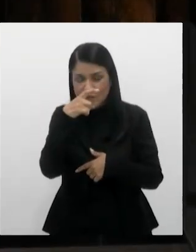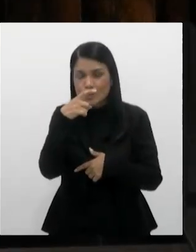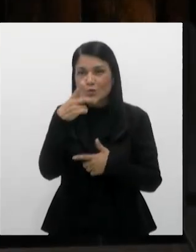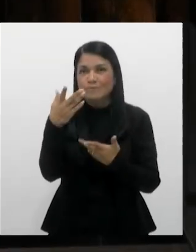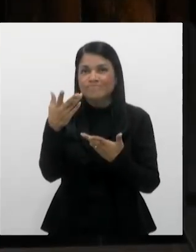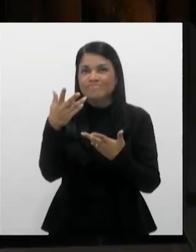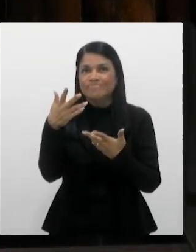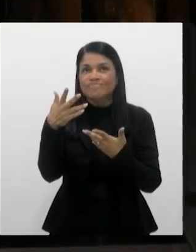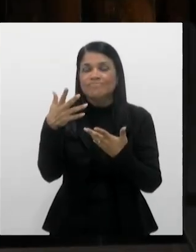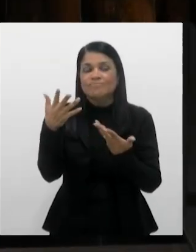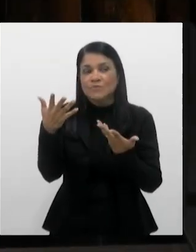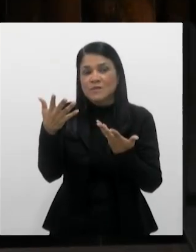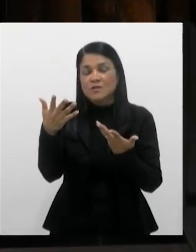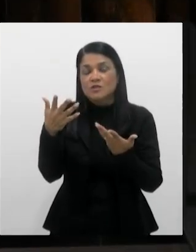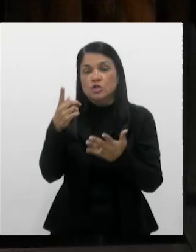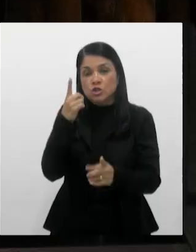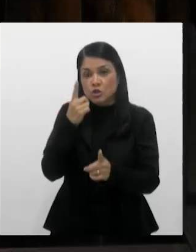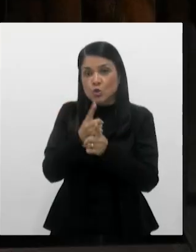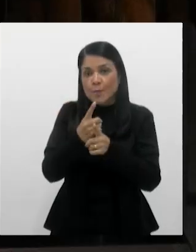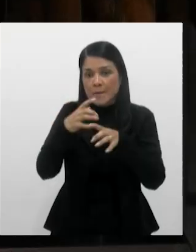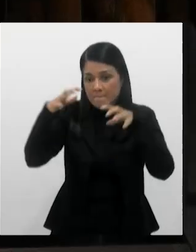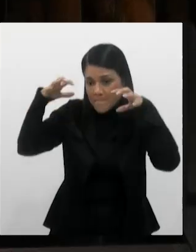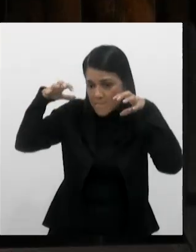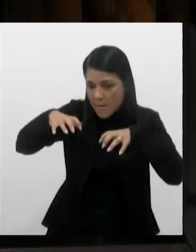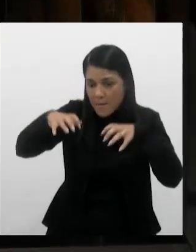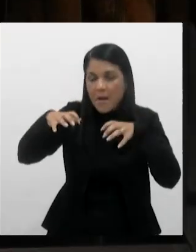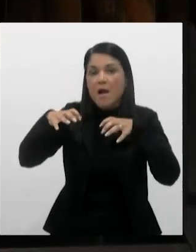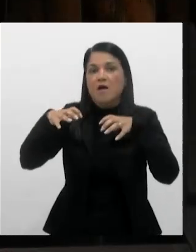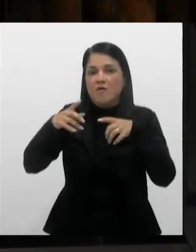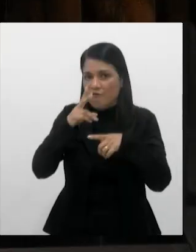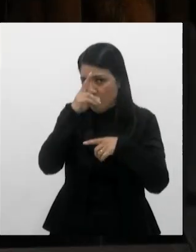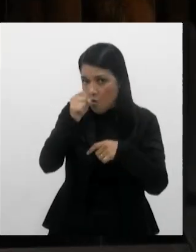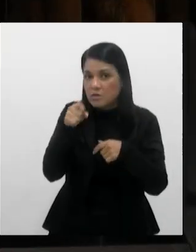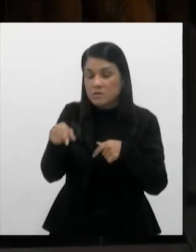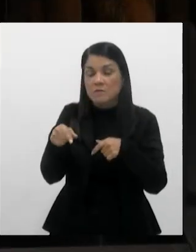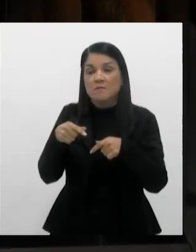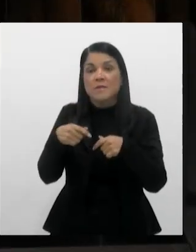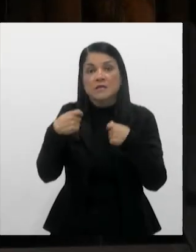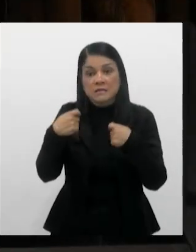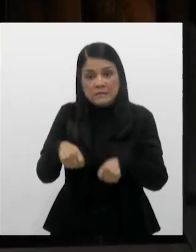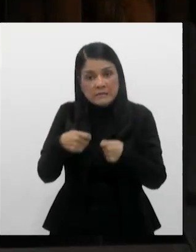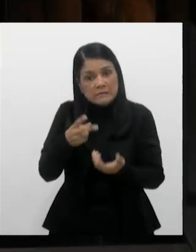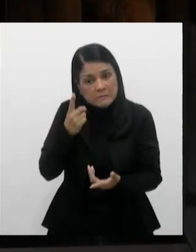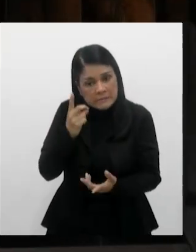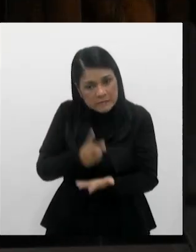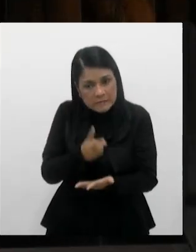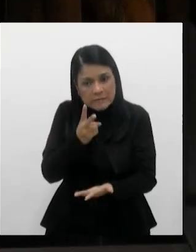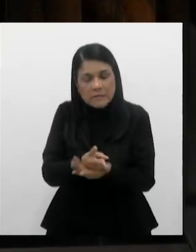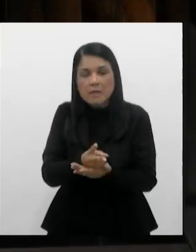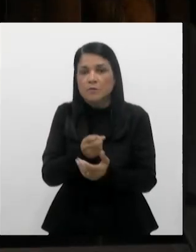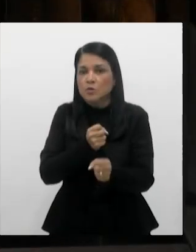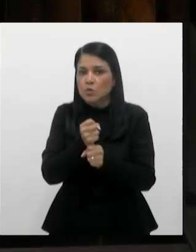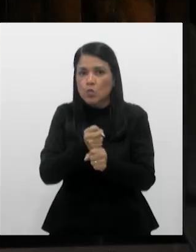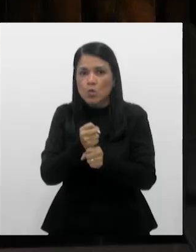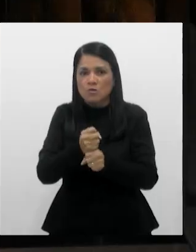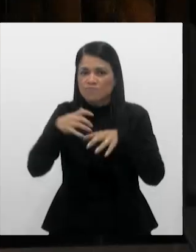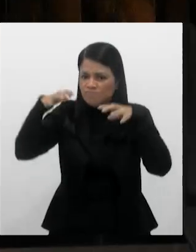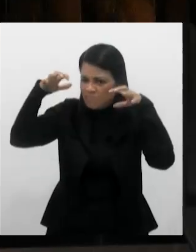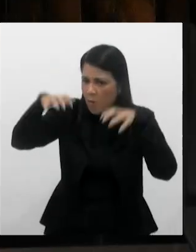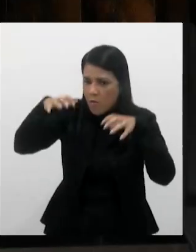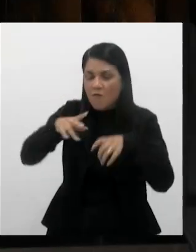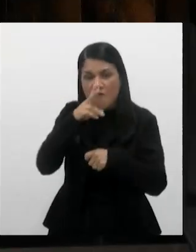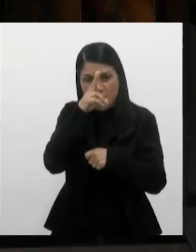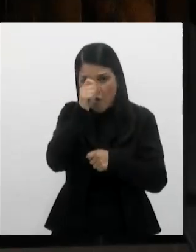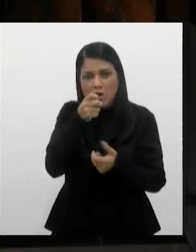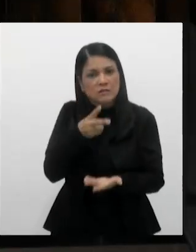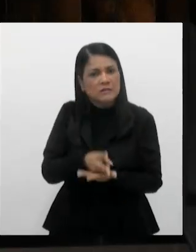intensidade que chega, mas está ficando cada vez mais presente todo ano a força das chuvas.